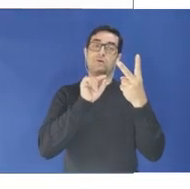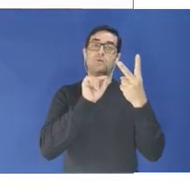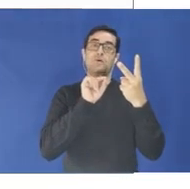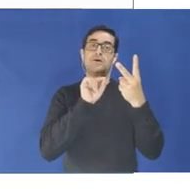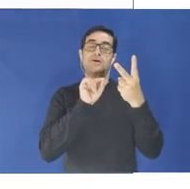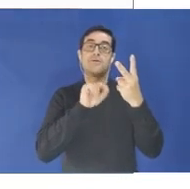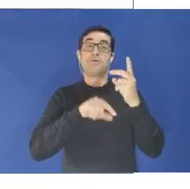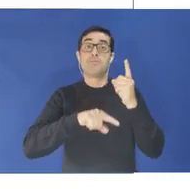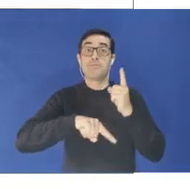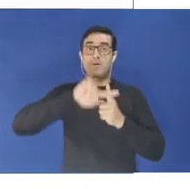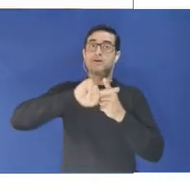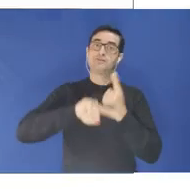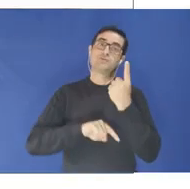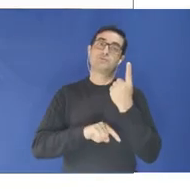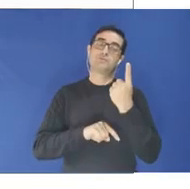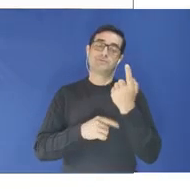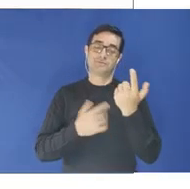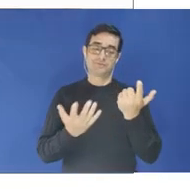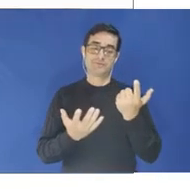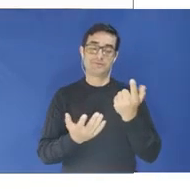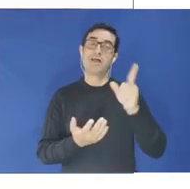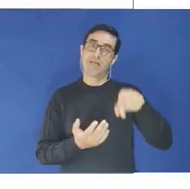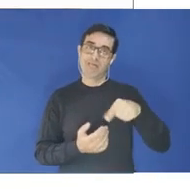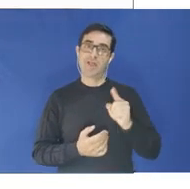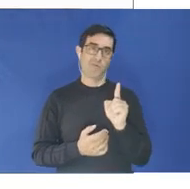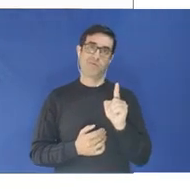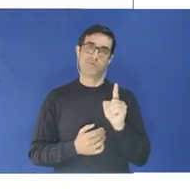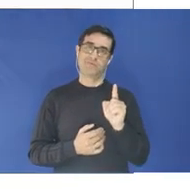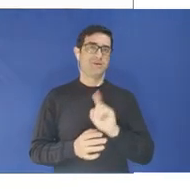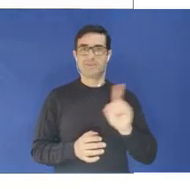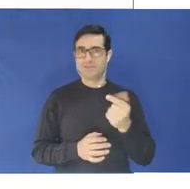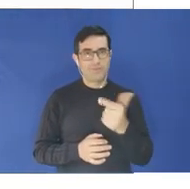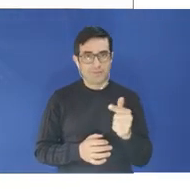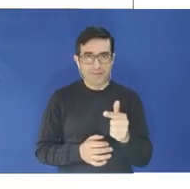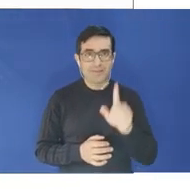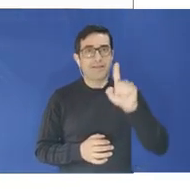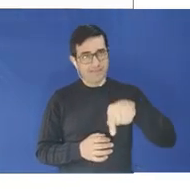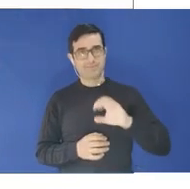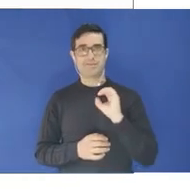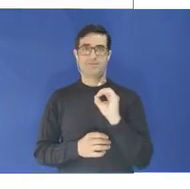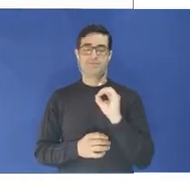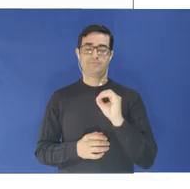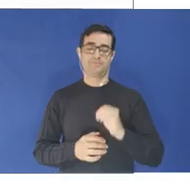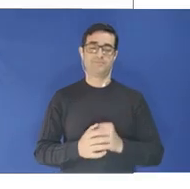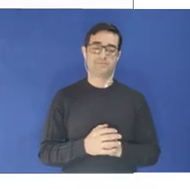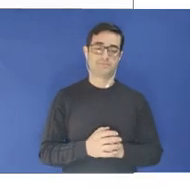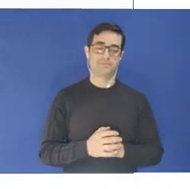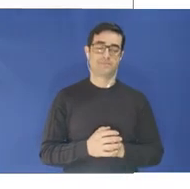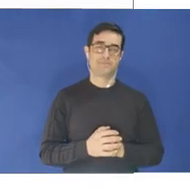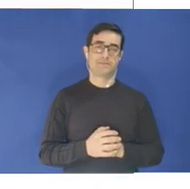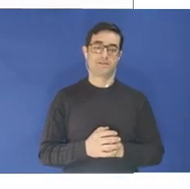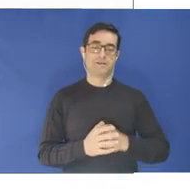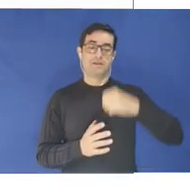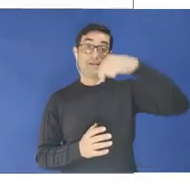dos elétrons, eu teria mais um que está blindando. Então, aqui seria esse 1 que tem excesso. Tranquilo?